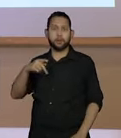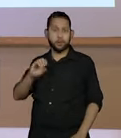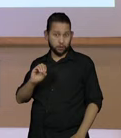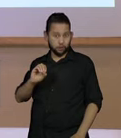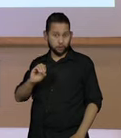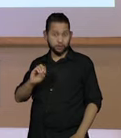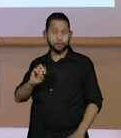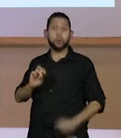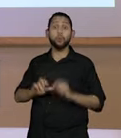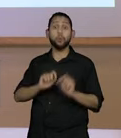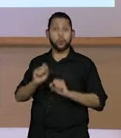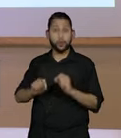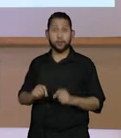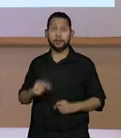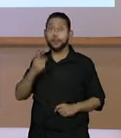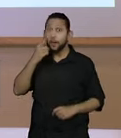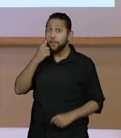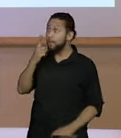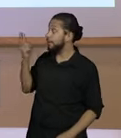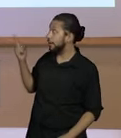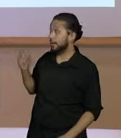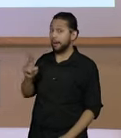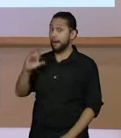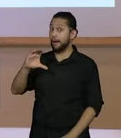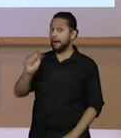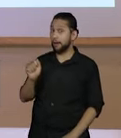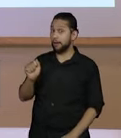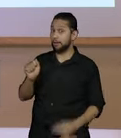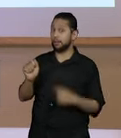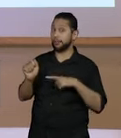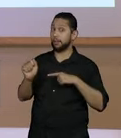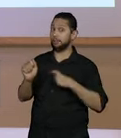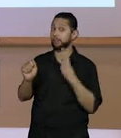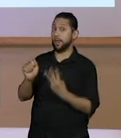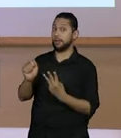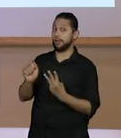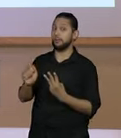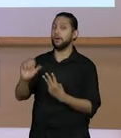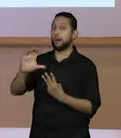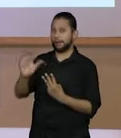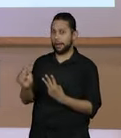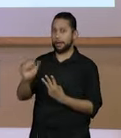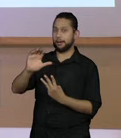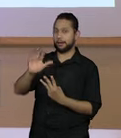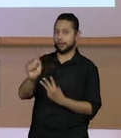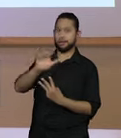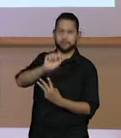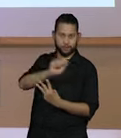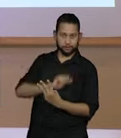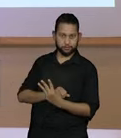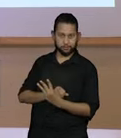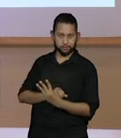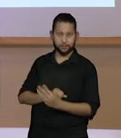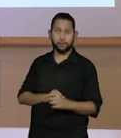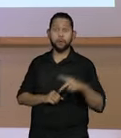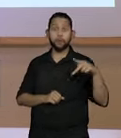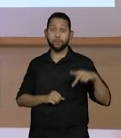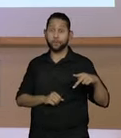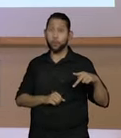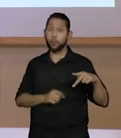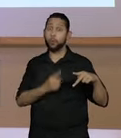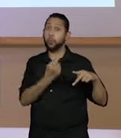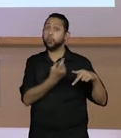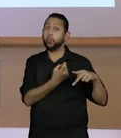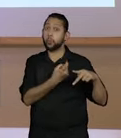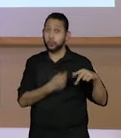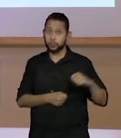temos 3 átomos de cálcio, não tem nada, um átomo de fósforo